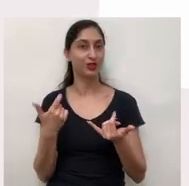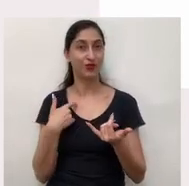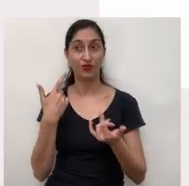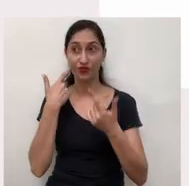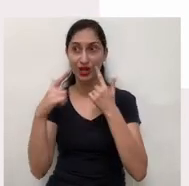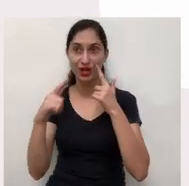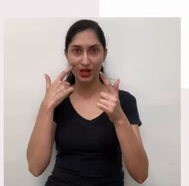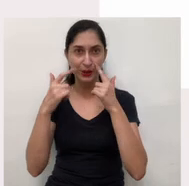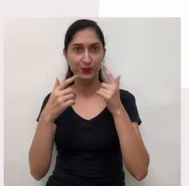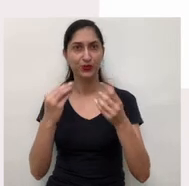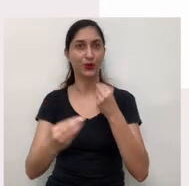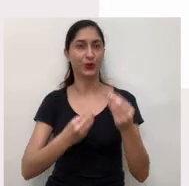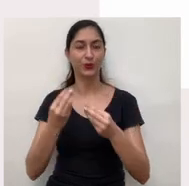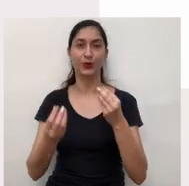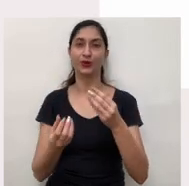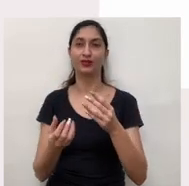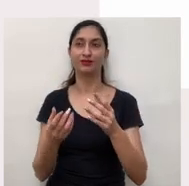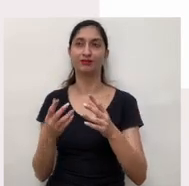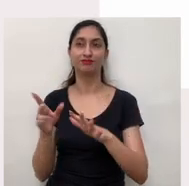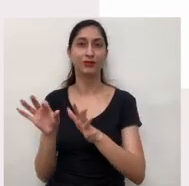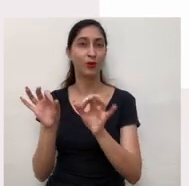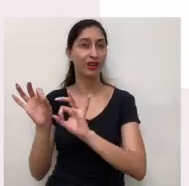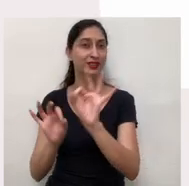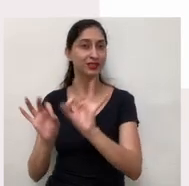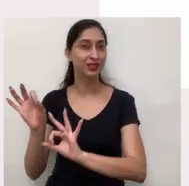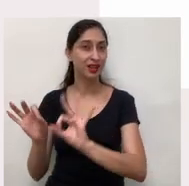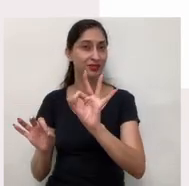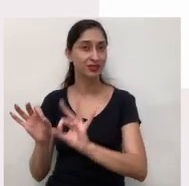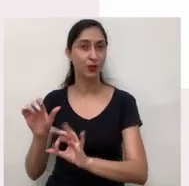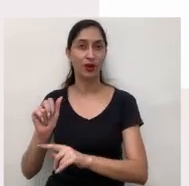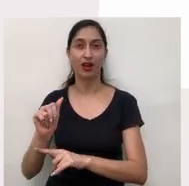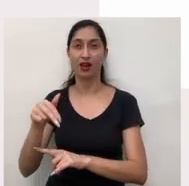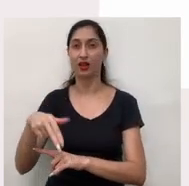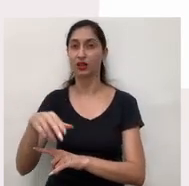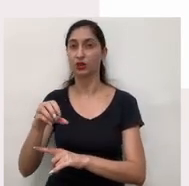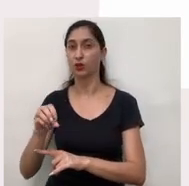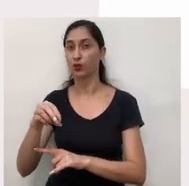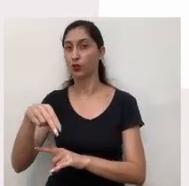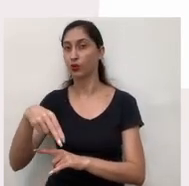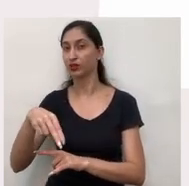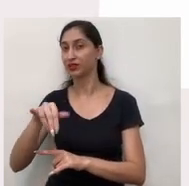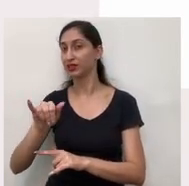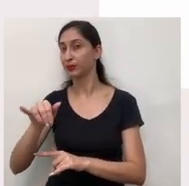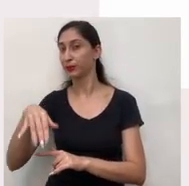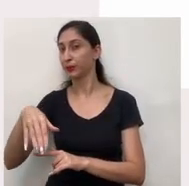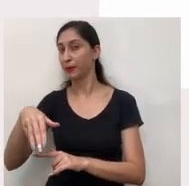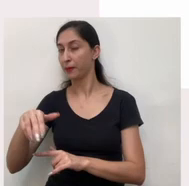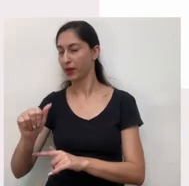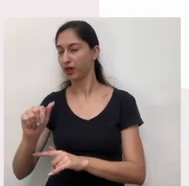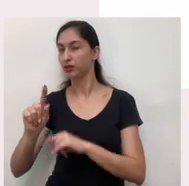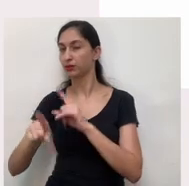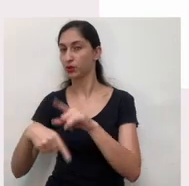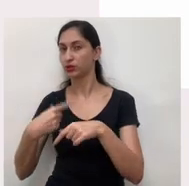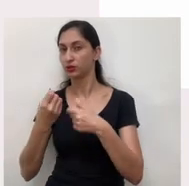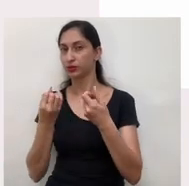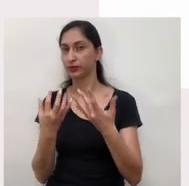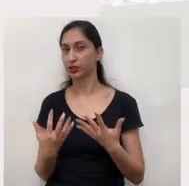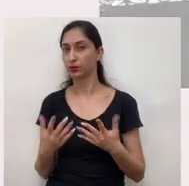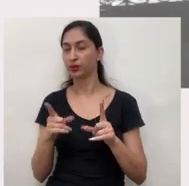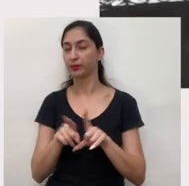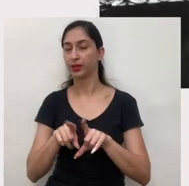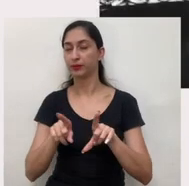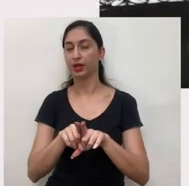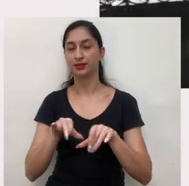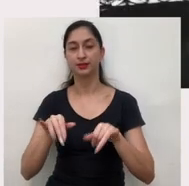produção anônima também, e a gente vai falar um pouco mais disso mais para frente. Bom, pode